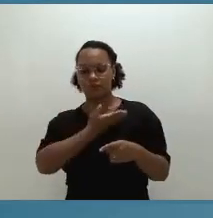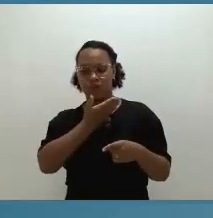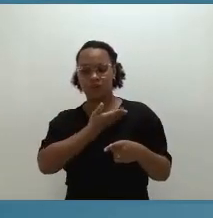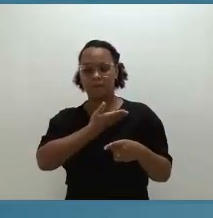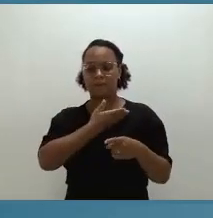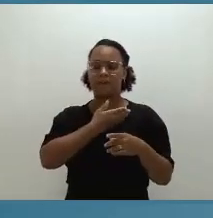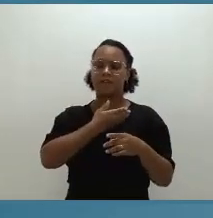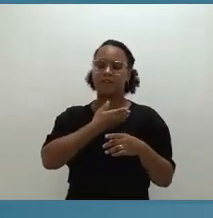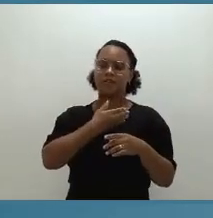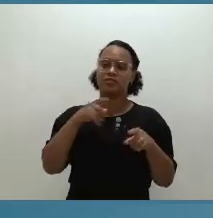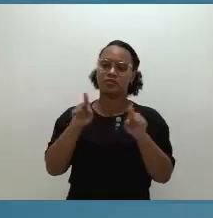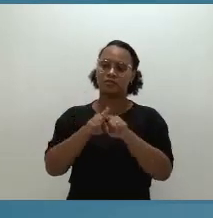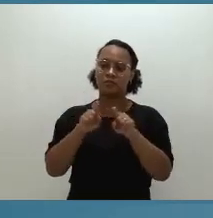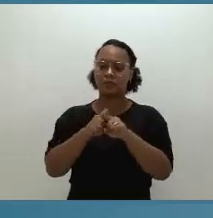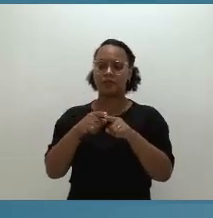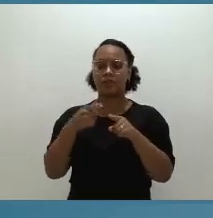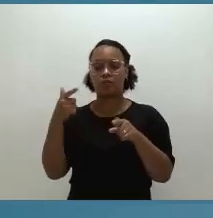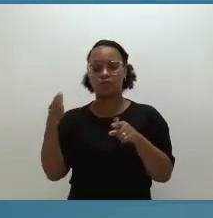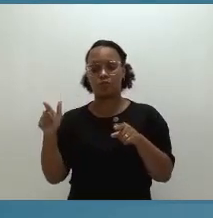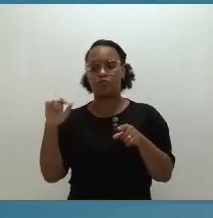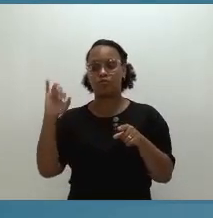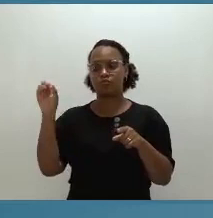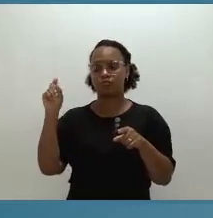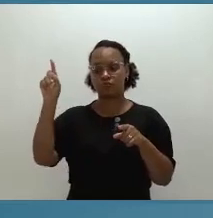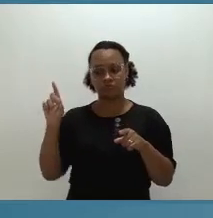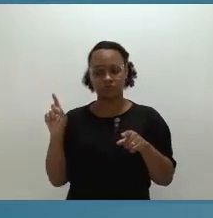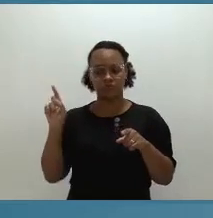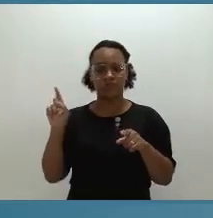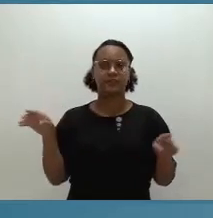Roberto Moura também, uma pessoa